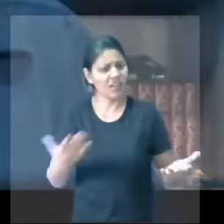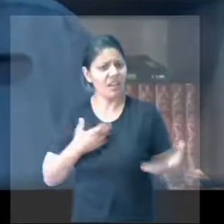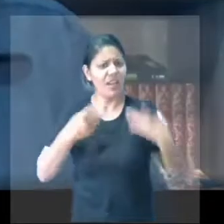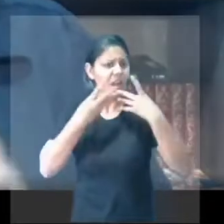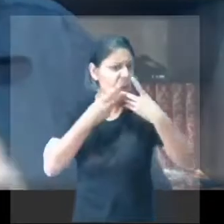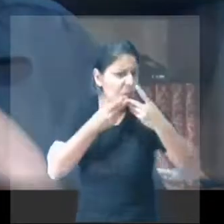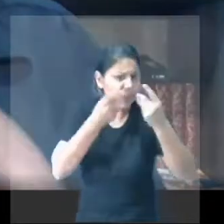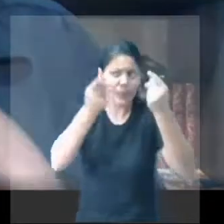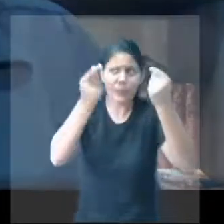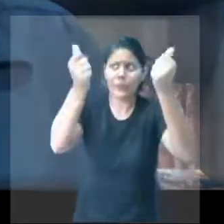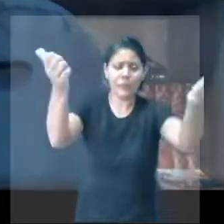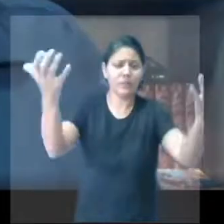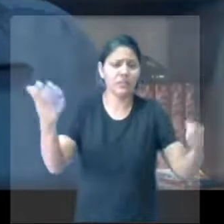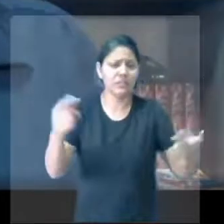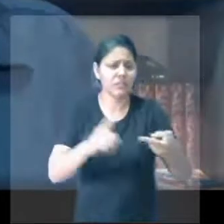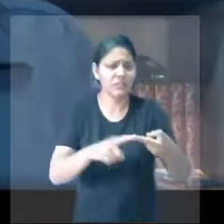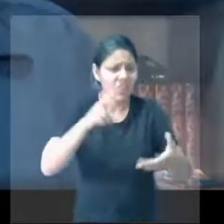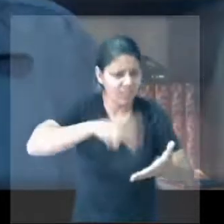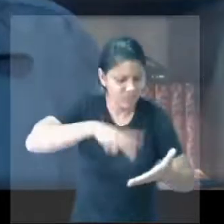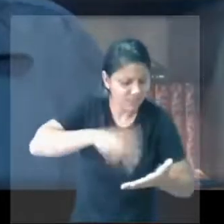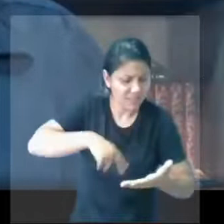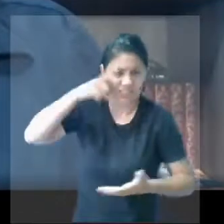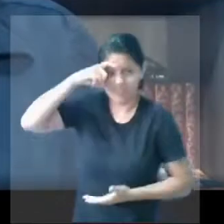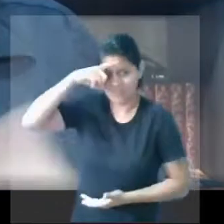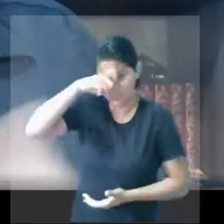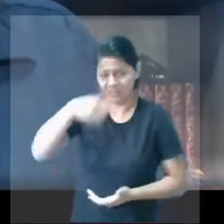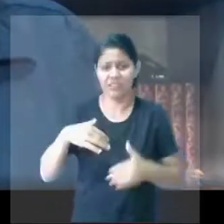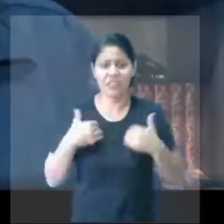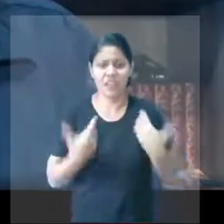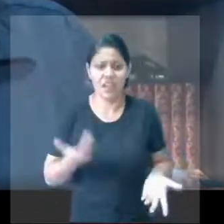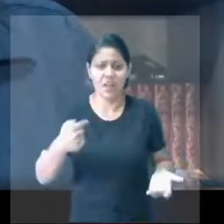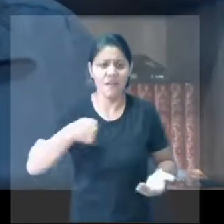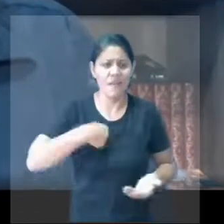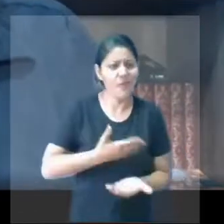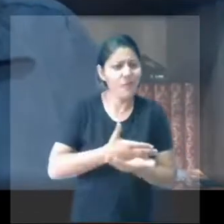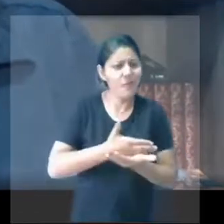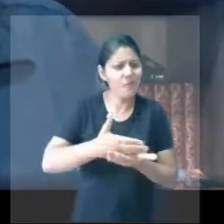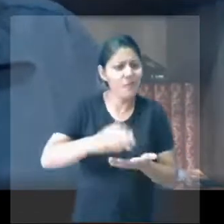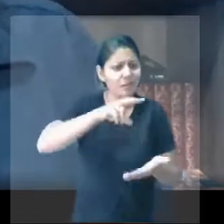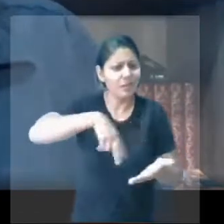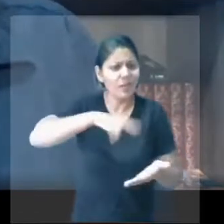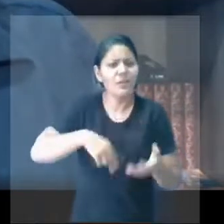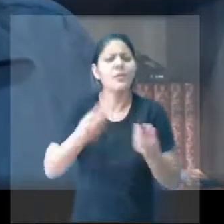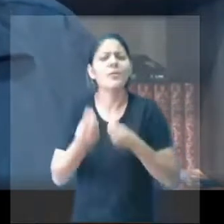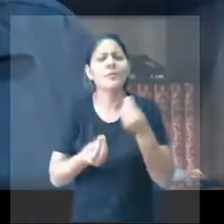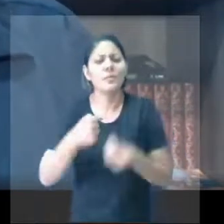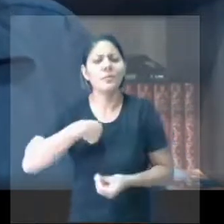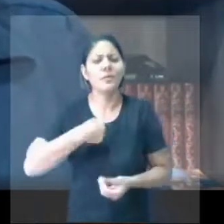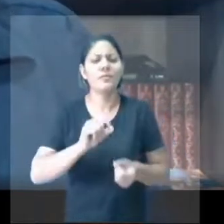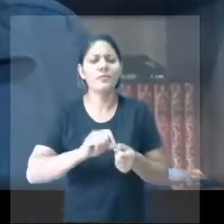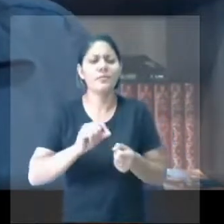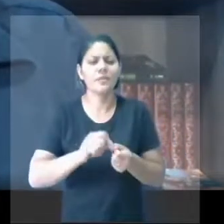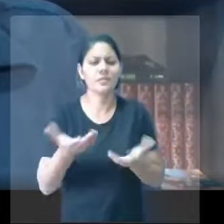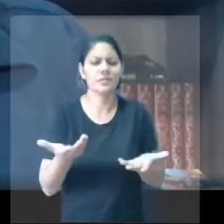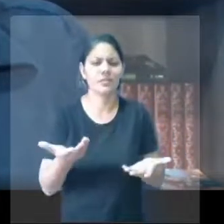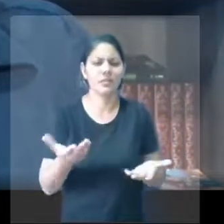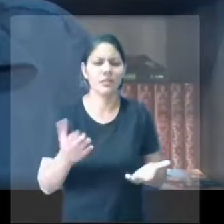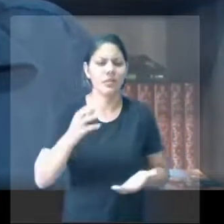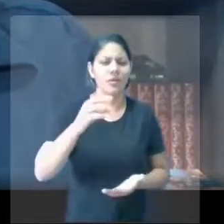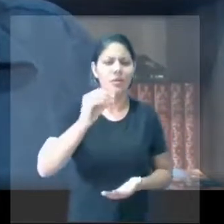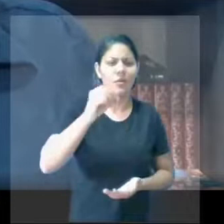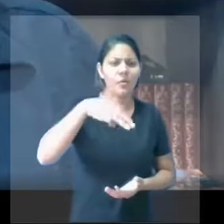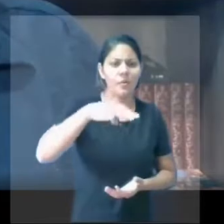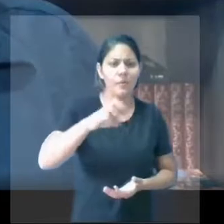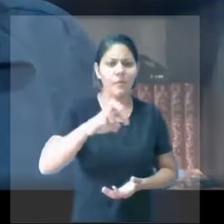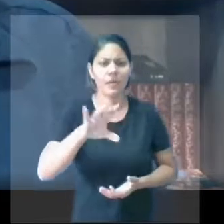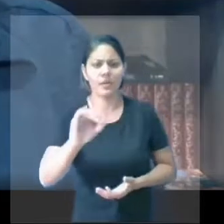qualidade e é muito difícil de eu ler um clássico. Eu que estou começando a leitura agora, como que eu faço para ler Homero, né,